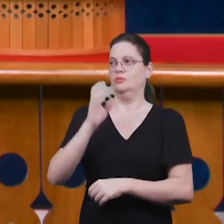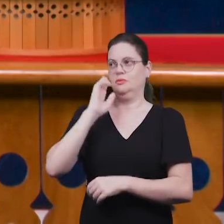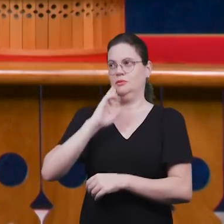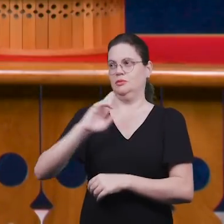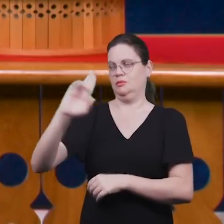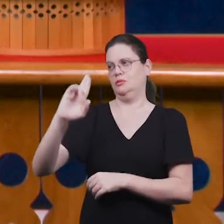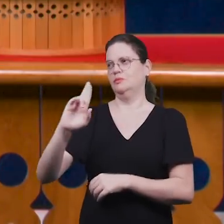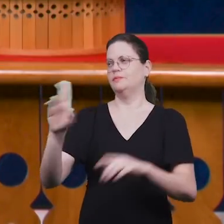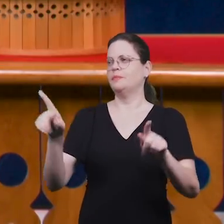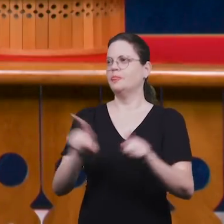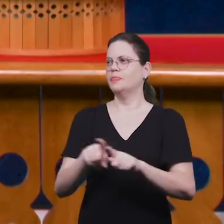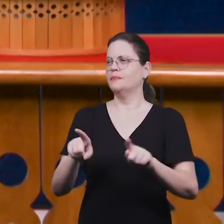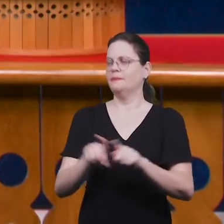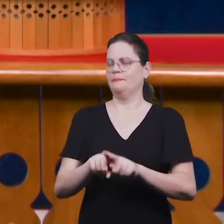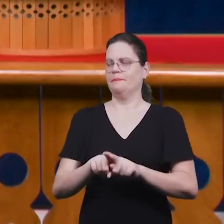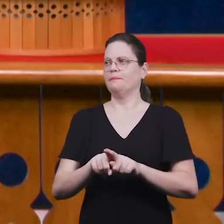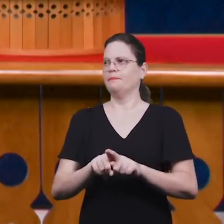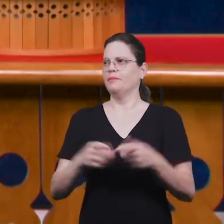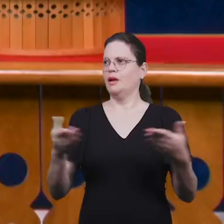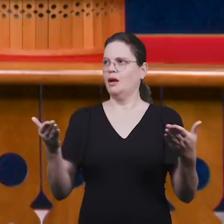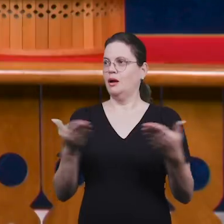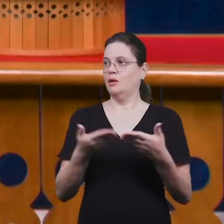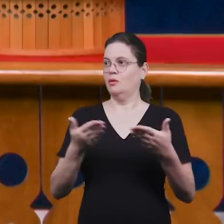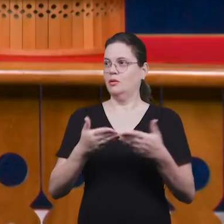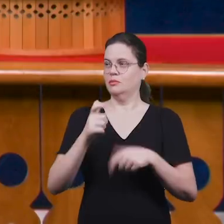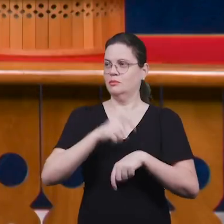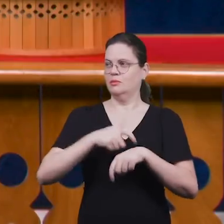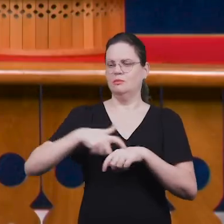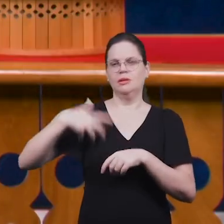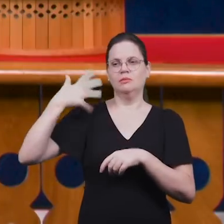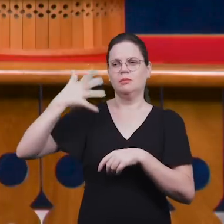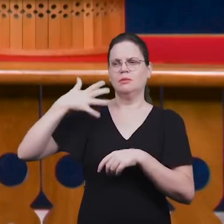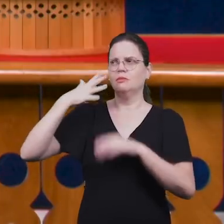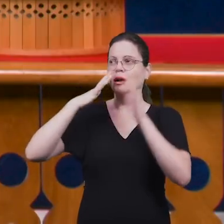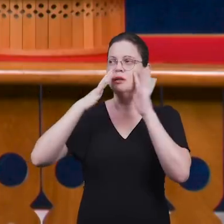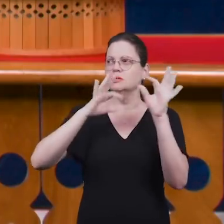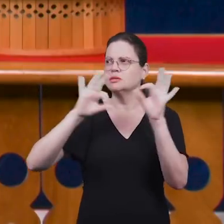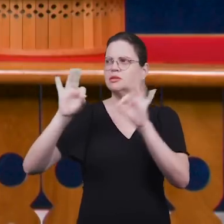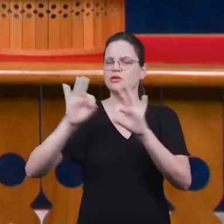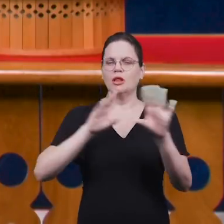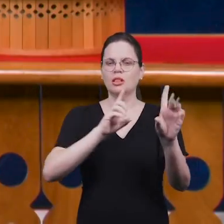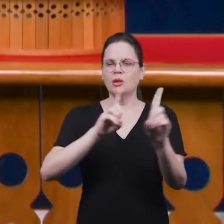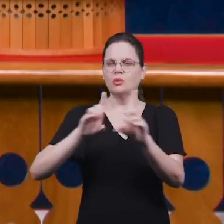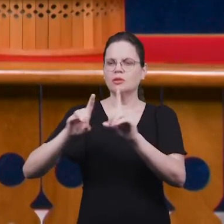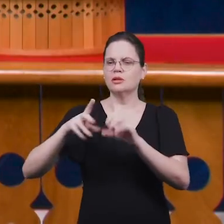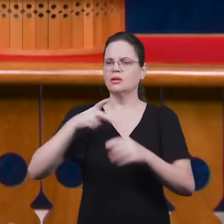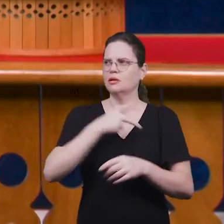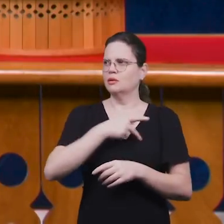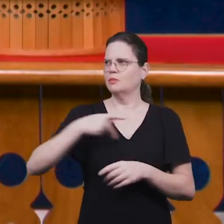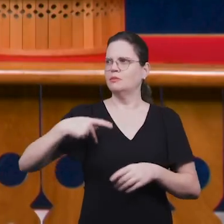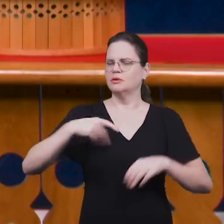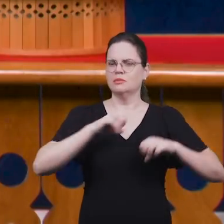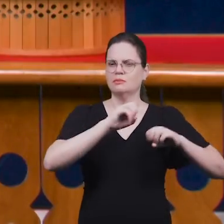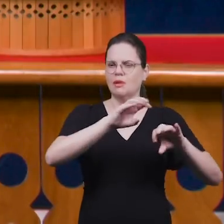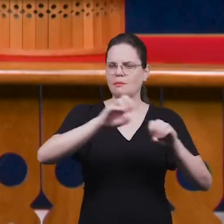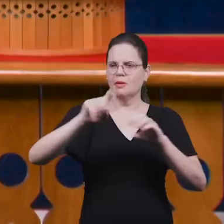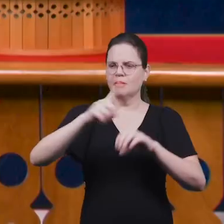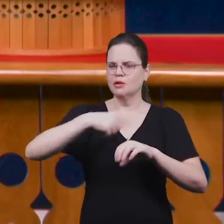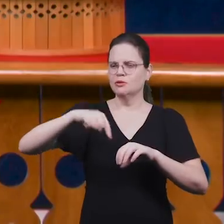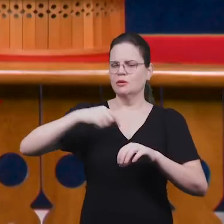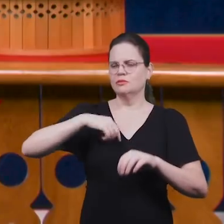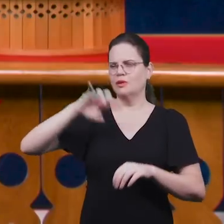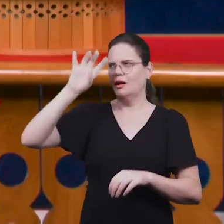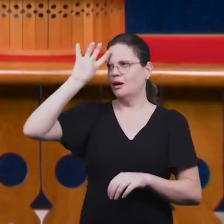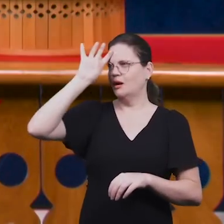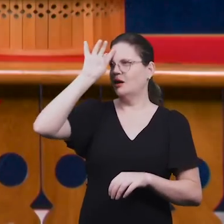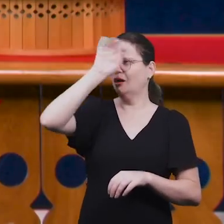presença e que, com o ensino ministrado pelos Teus servos, nós